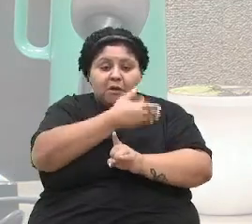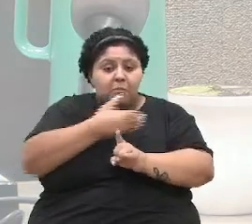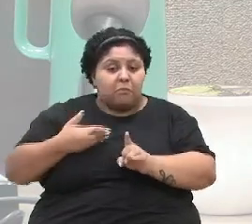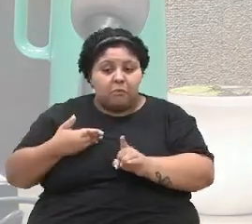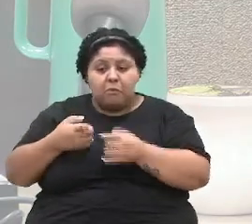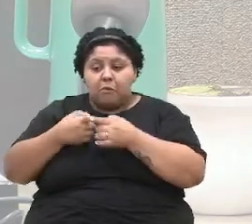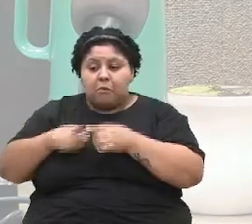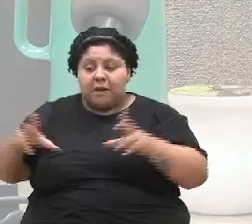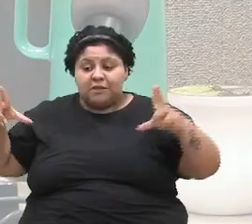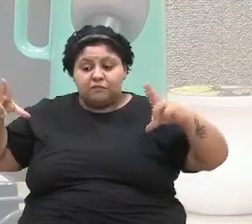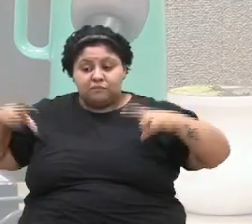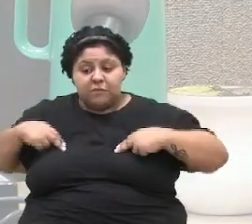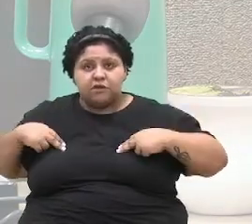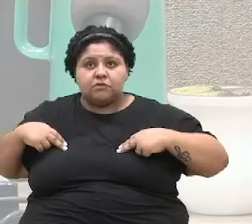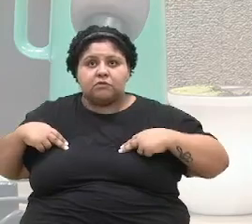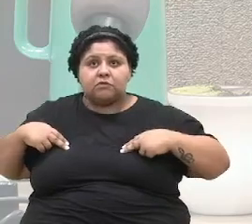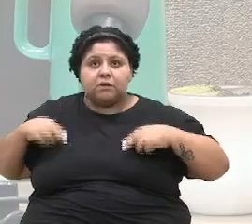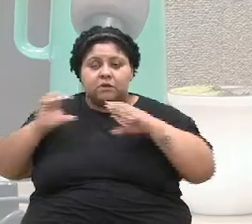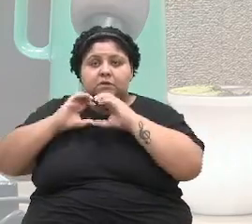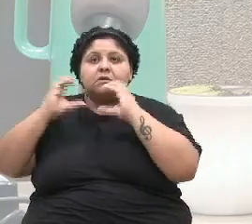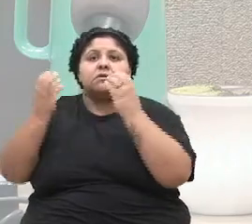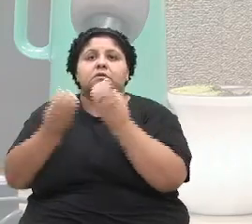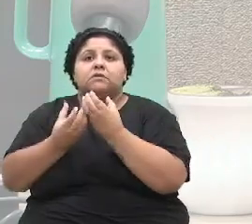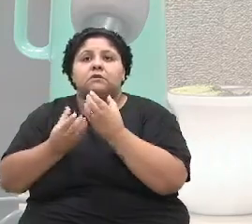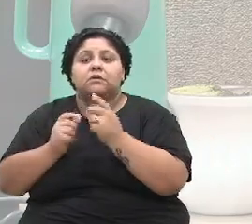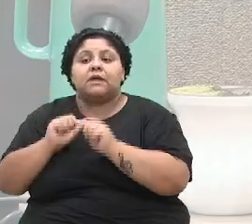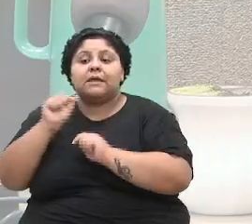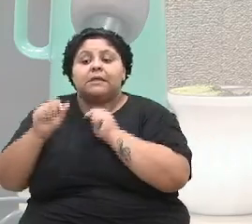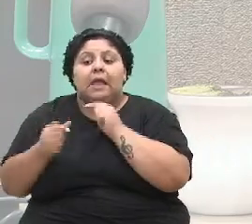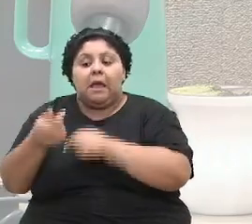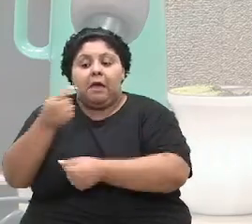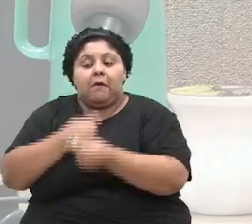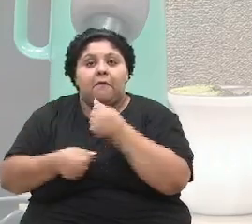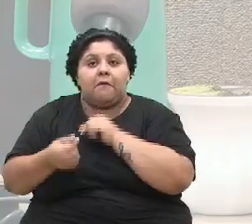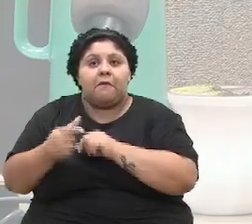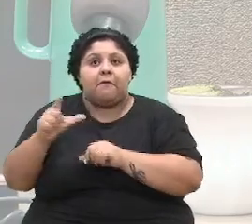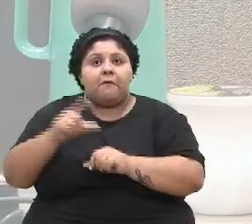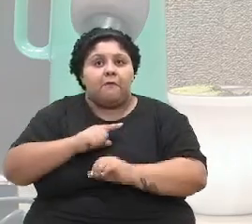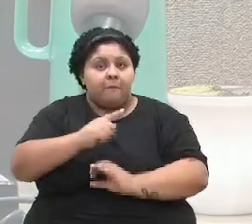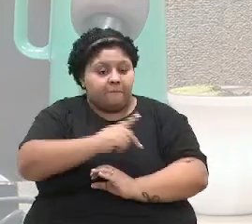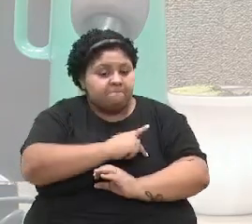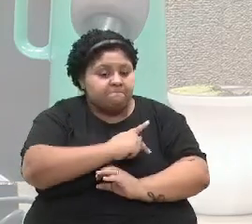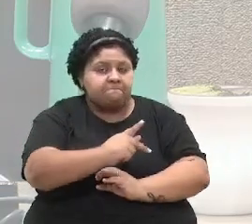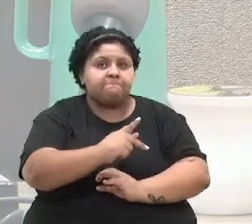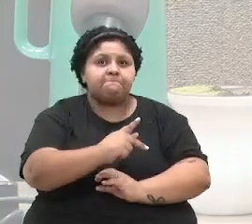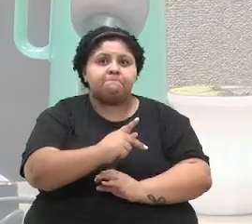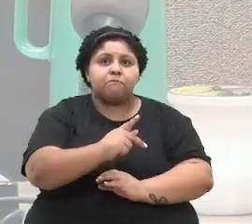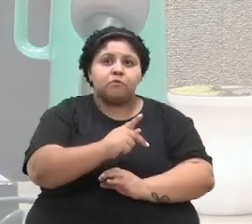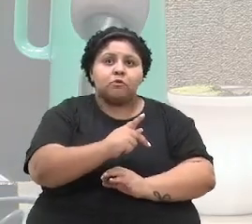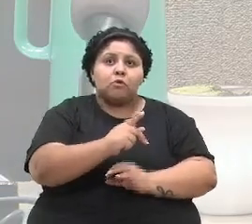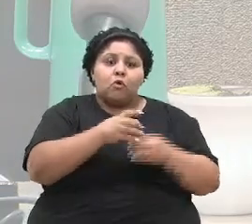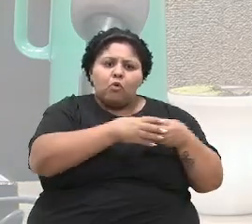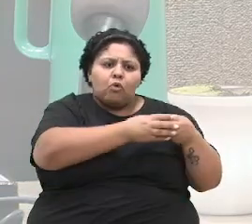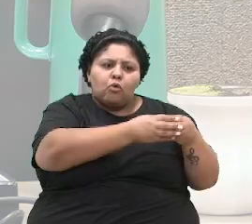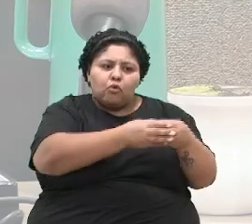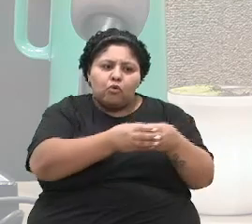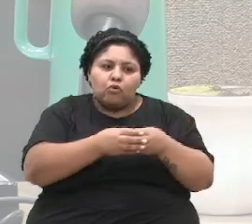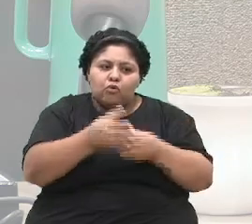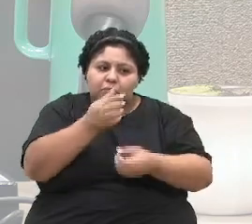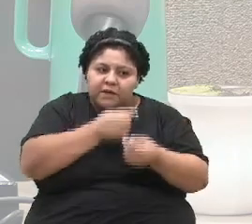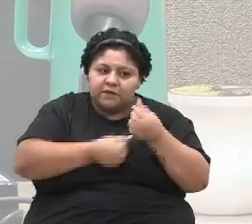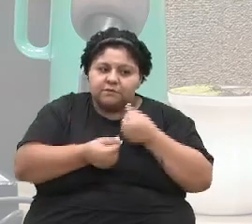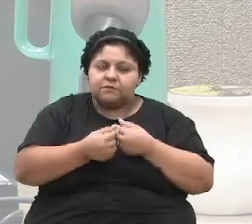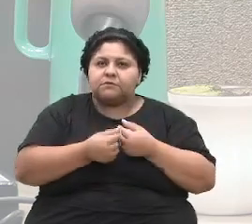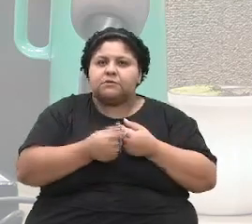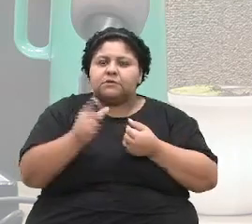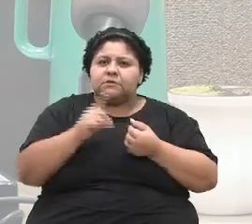ele é comunitário. Quem administra, nós temos um presidente ali, uma associação que administra,